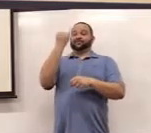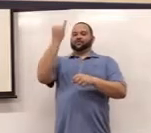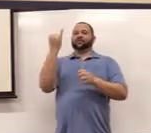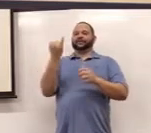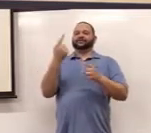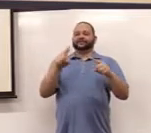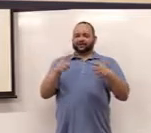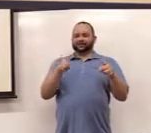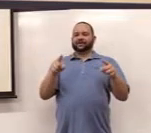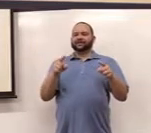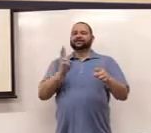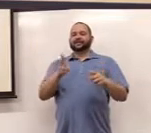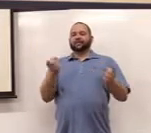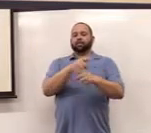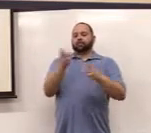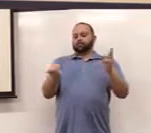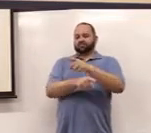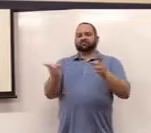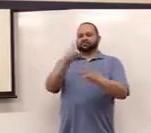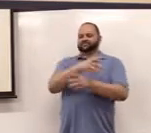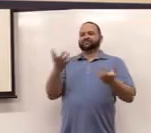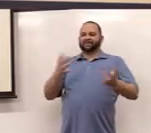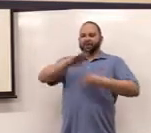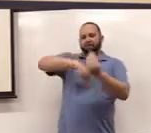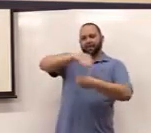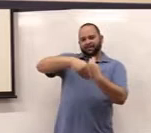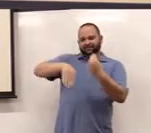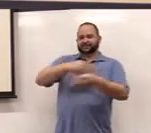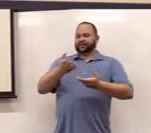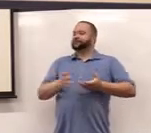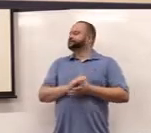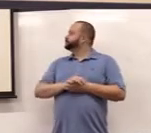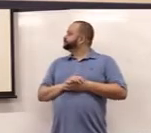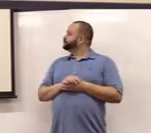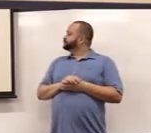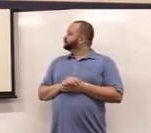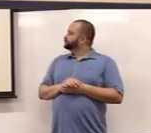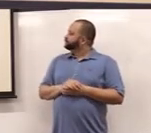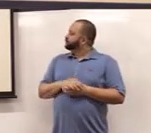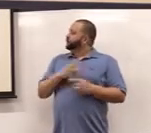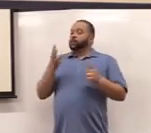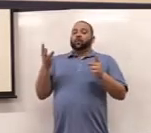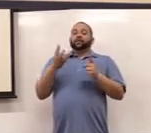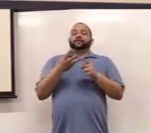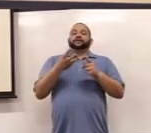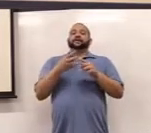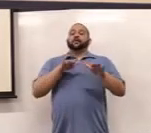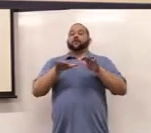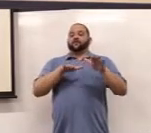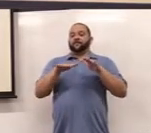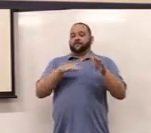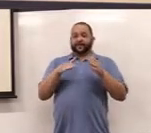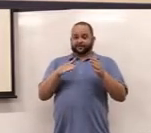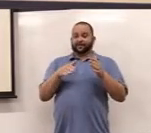inteiro dialogando com isso, né? Botando essas duas coisas em perspectiva. O terceiro movimento não